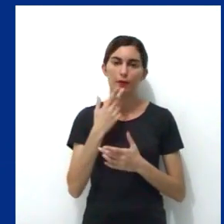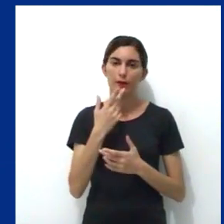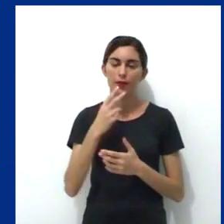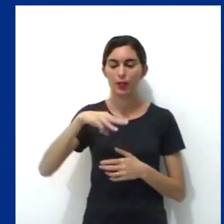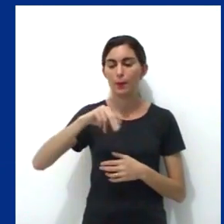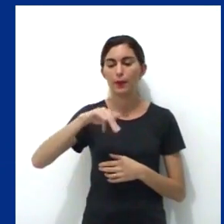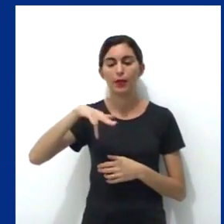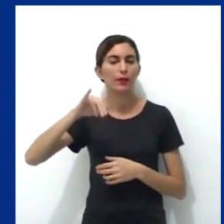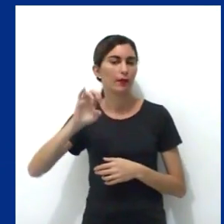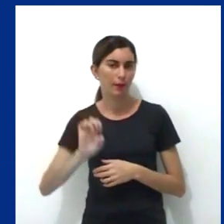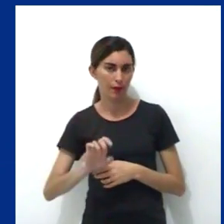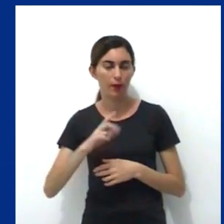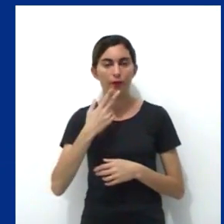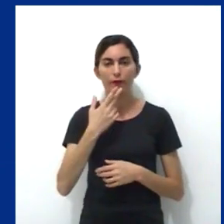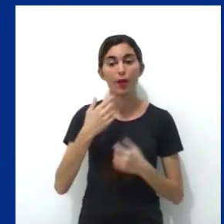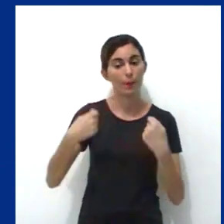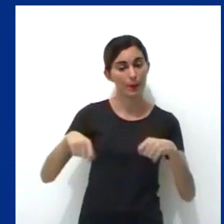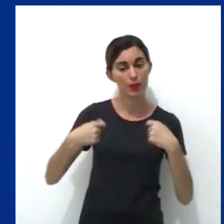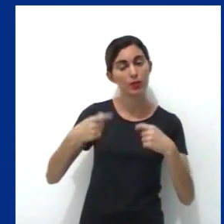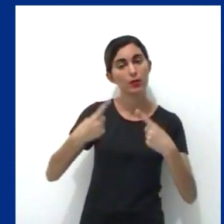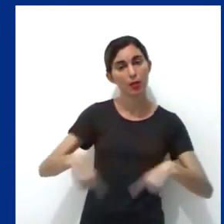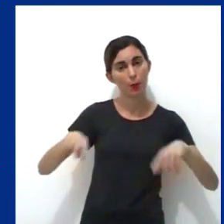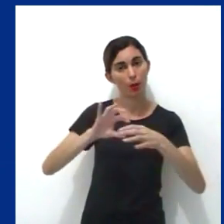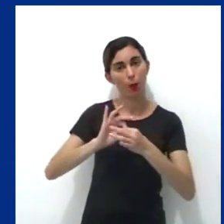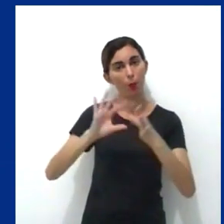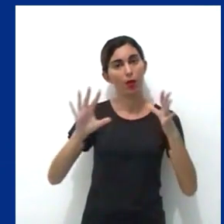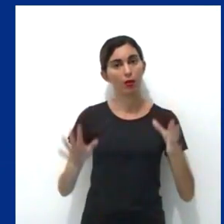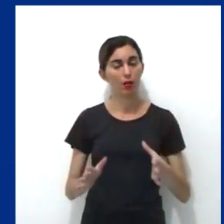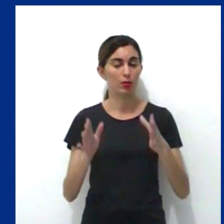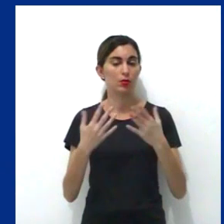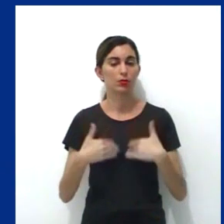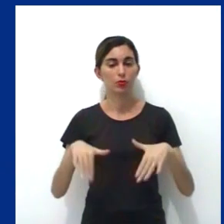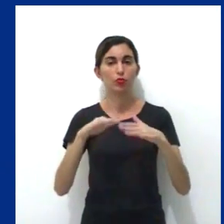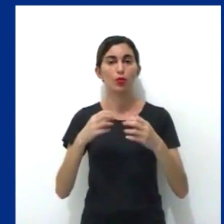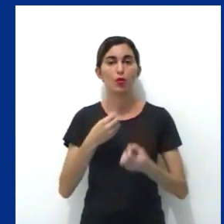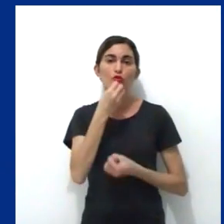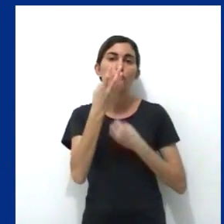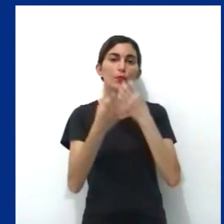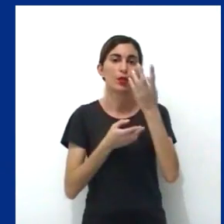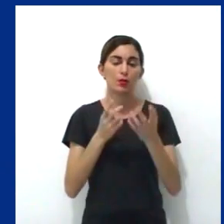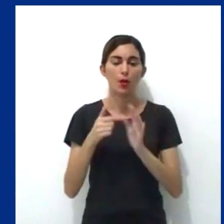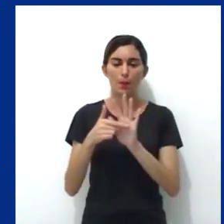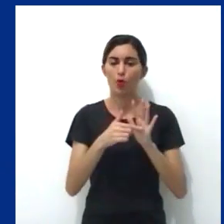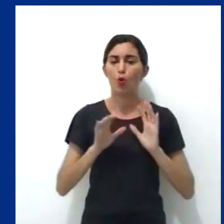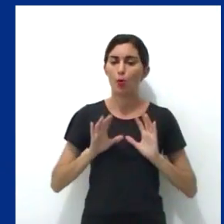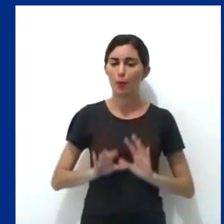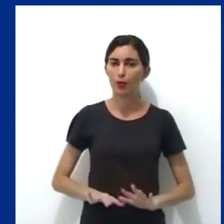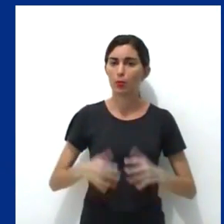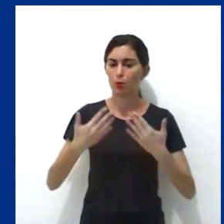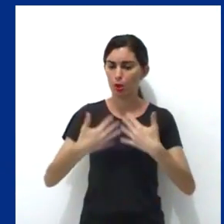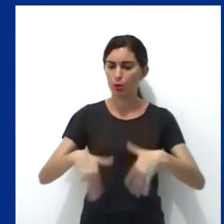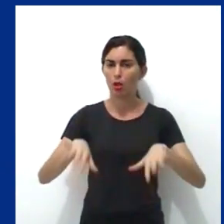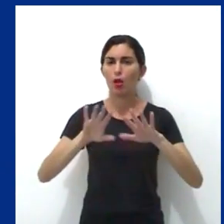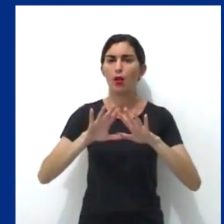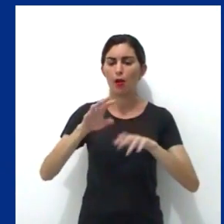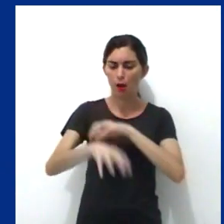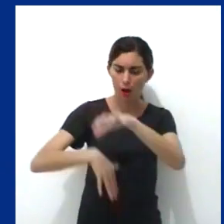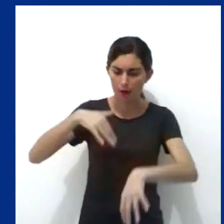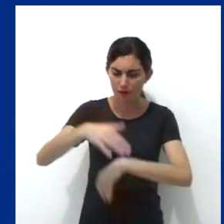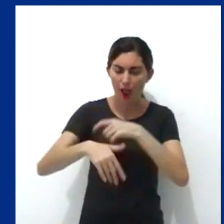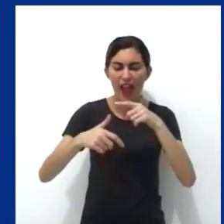ficar confinado nessa quarentena. Né? Então, a gente tem que pensar também no animal que está dentro de casa, se ele está livre de todos esses